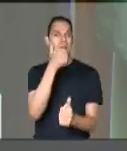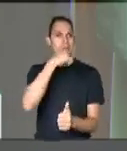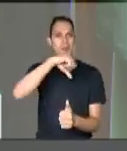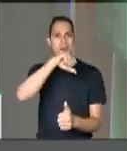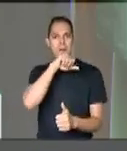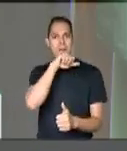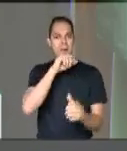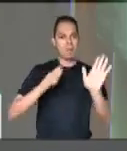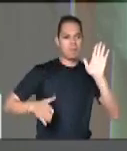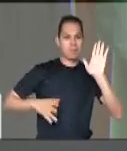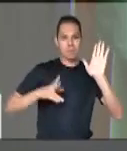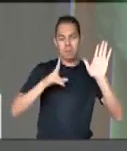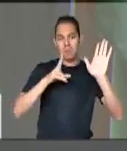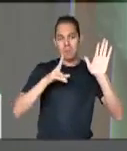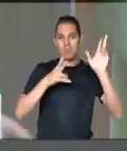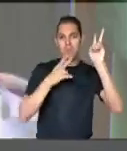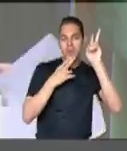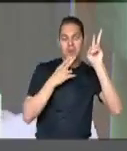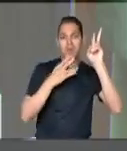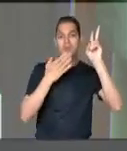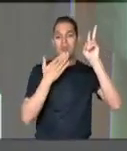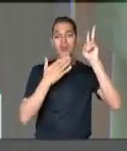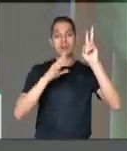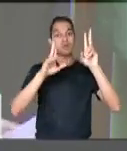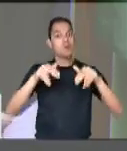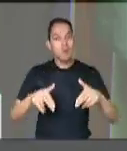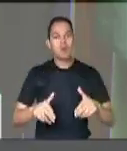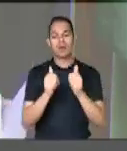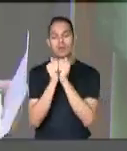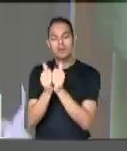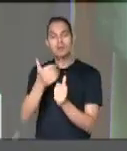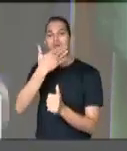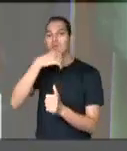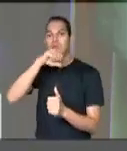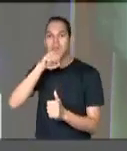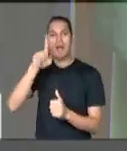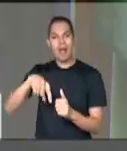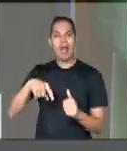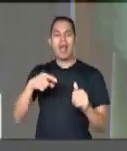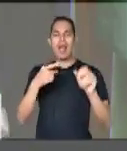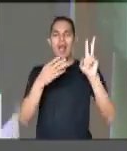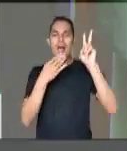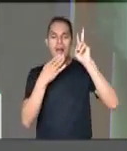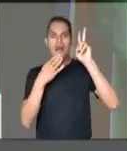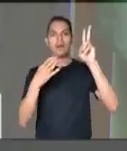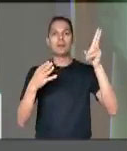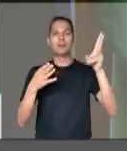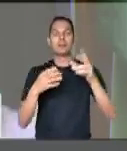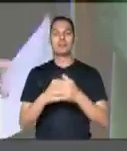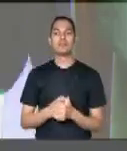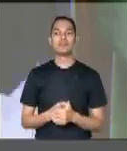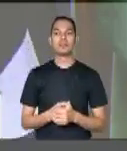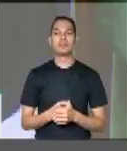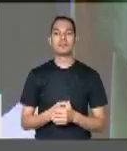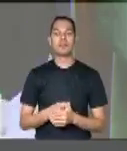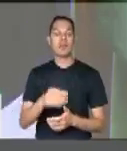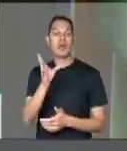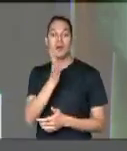Fez a boa política ao lado do seu esposo, atendendo as mais necessidades do município de Porto Santo, minha casa. Quem conhece a